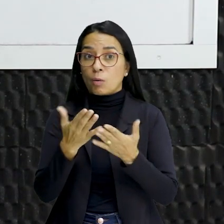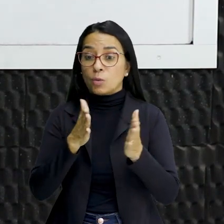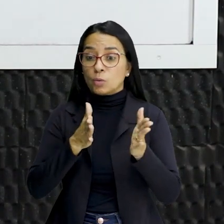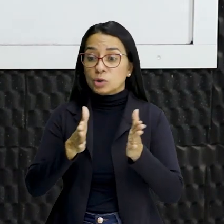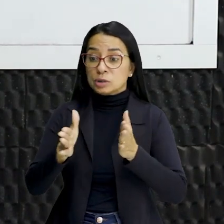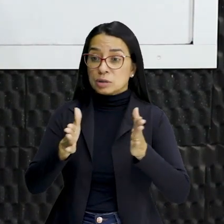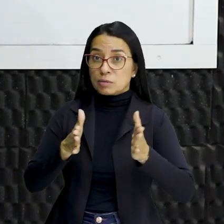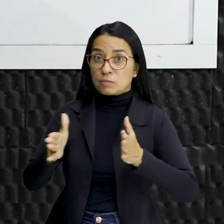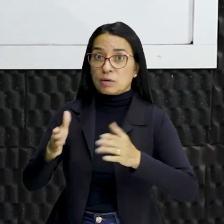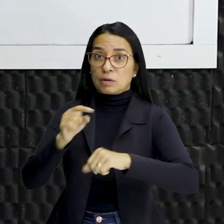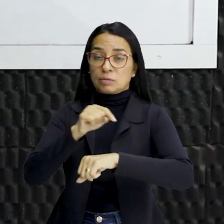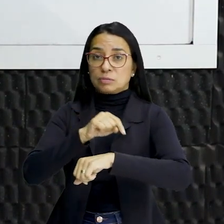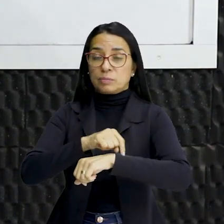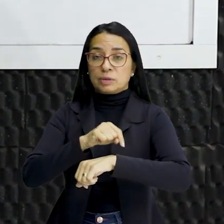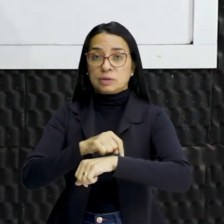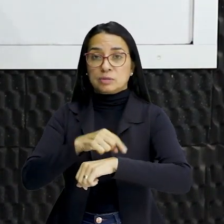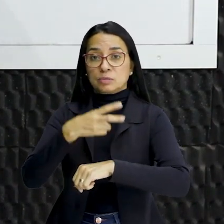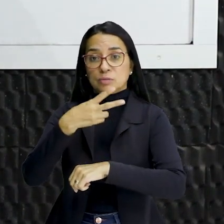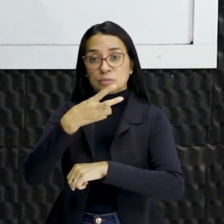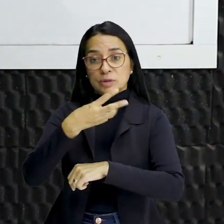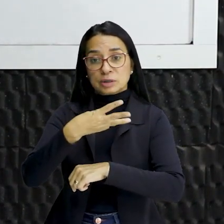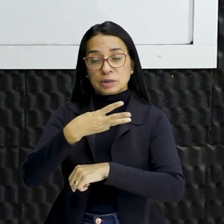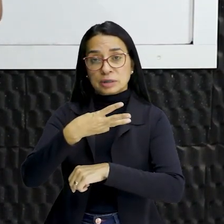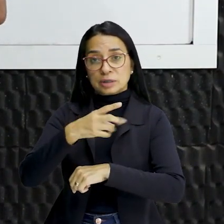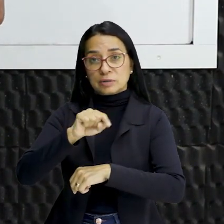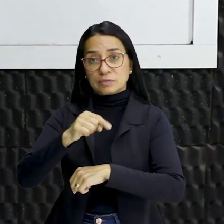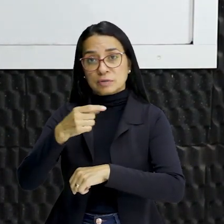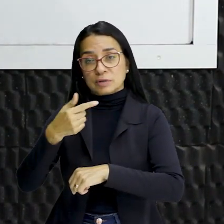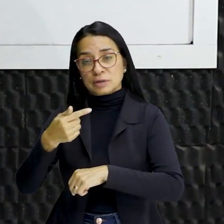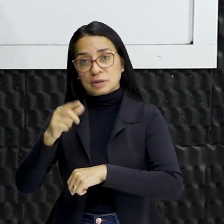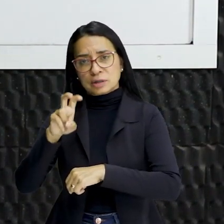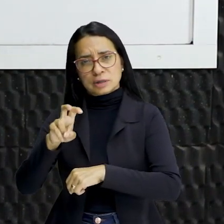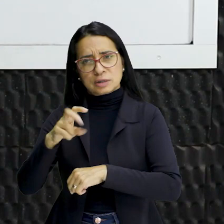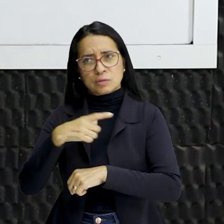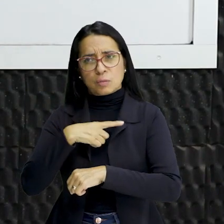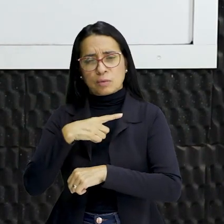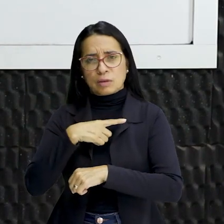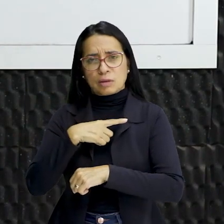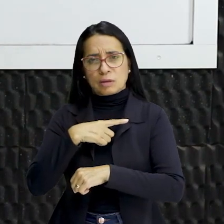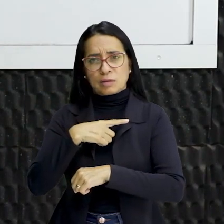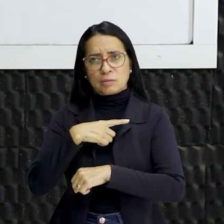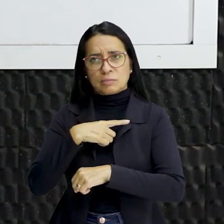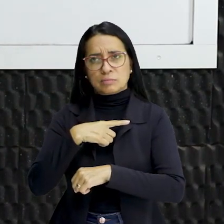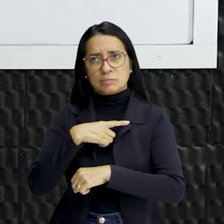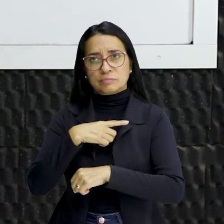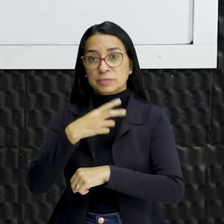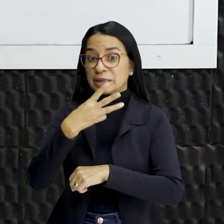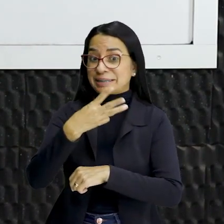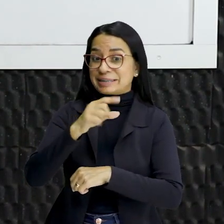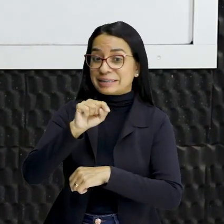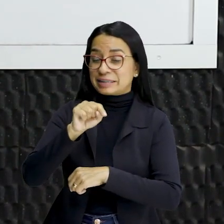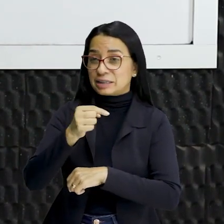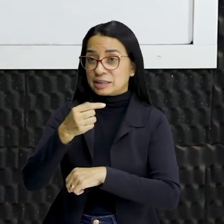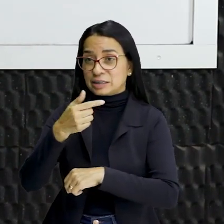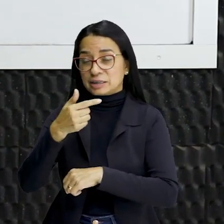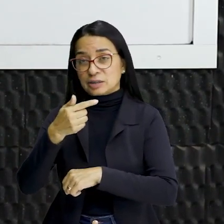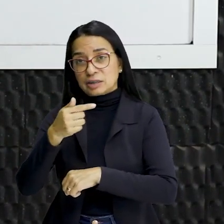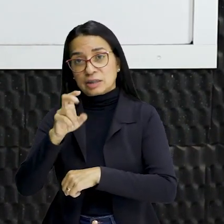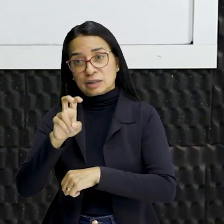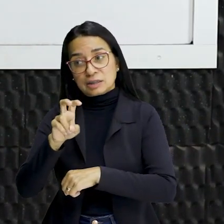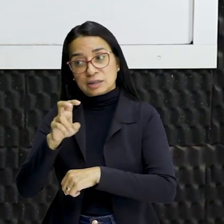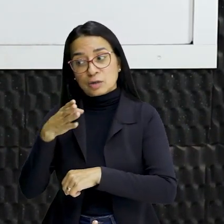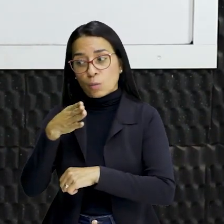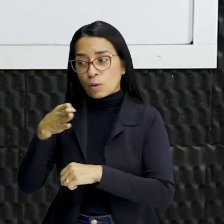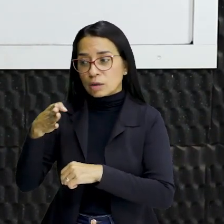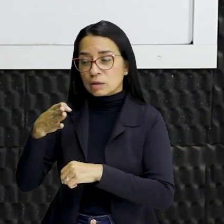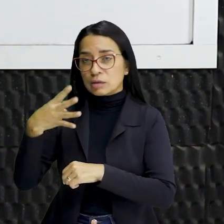qual dos intervalos esse 3,75 está a 3,75 tem três e